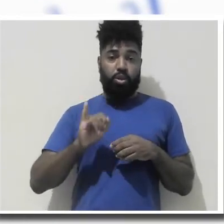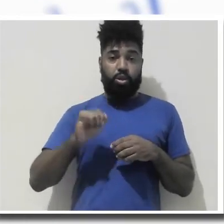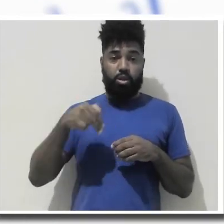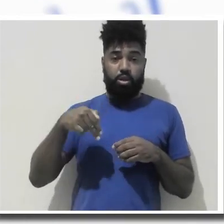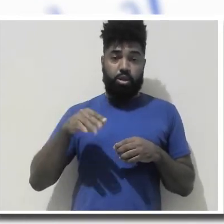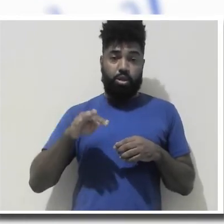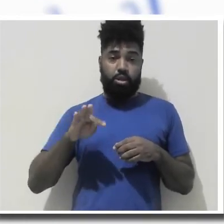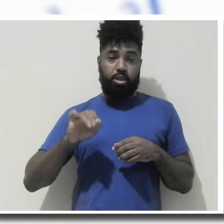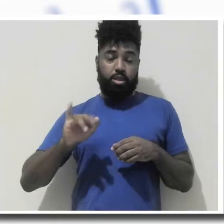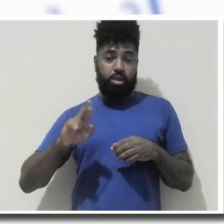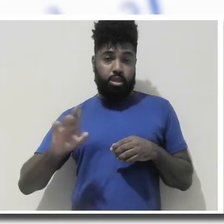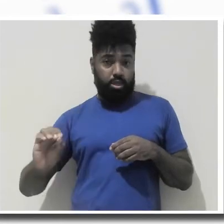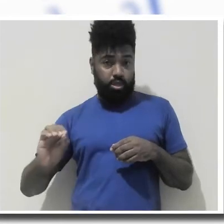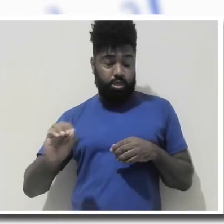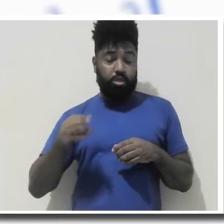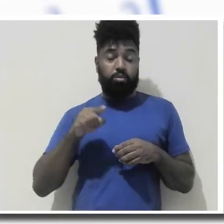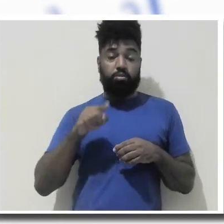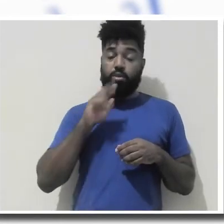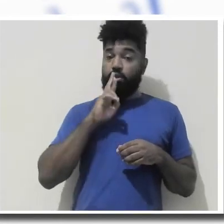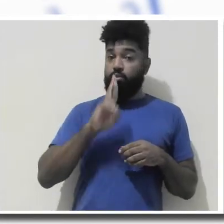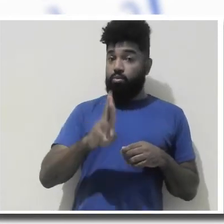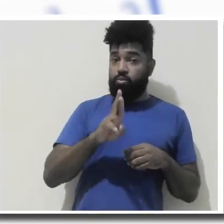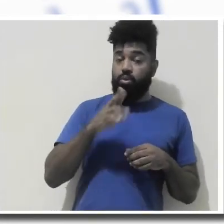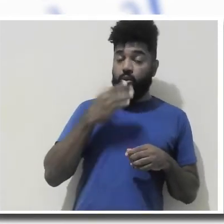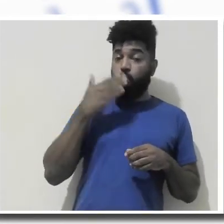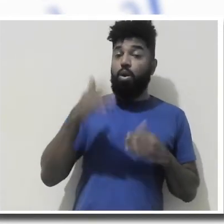sabíamos responder qual era o próximo número